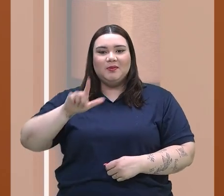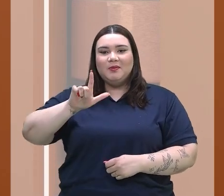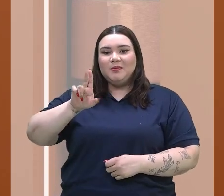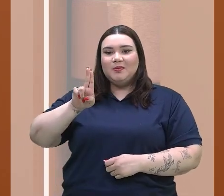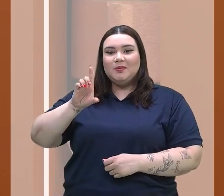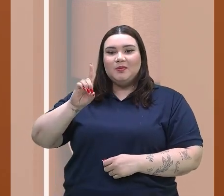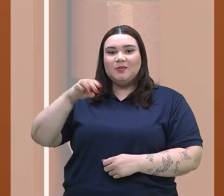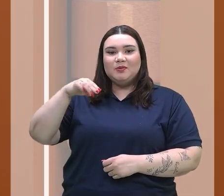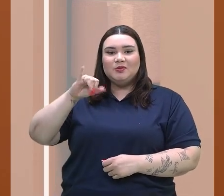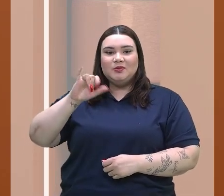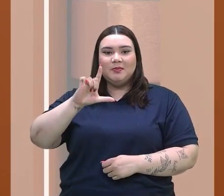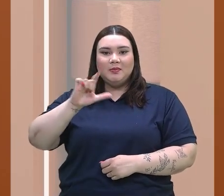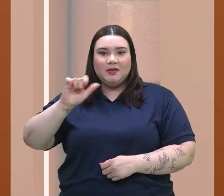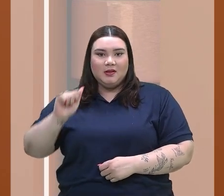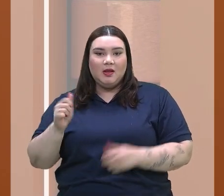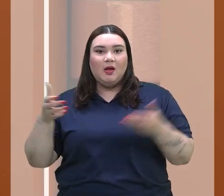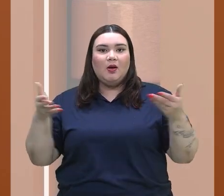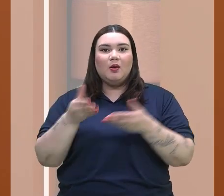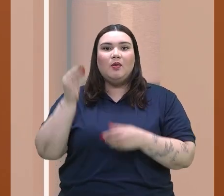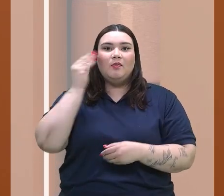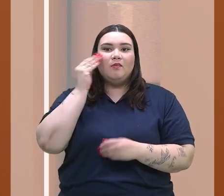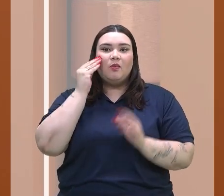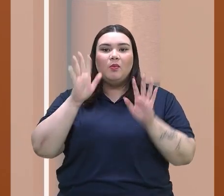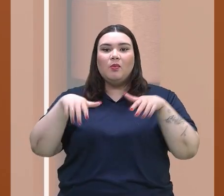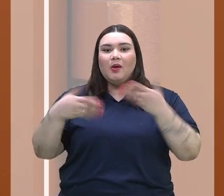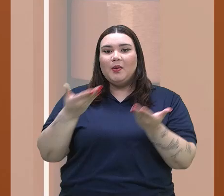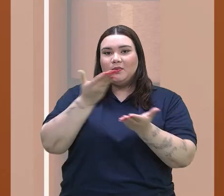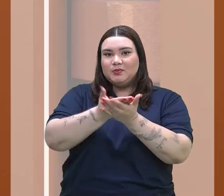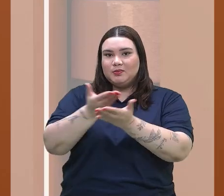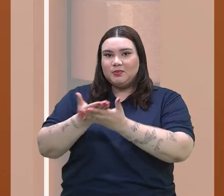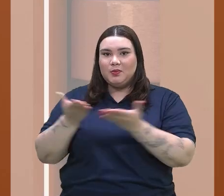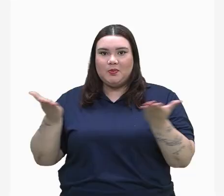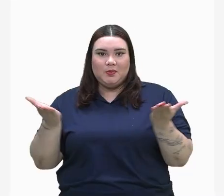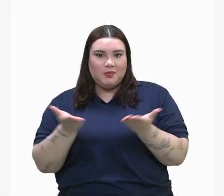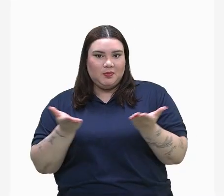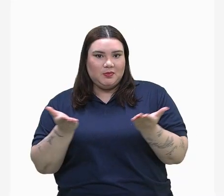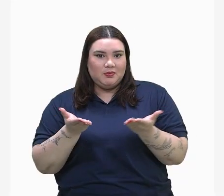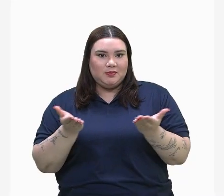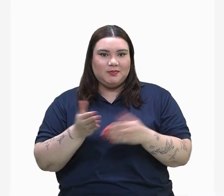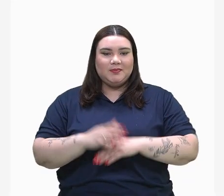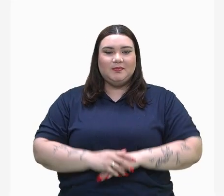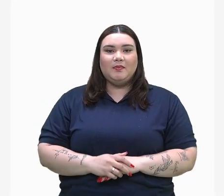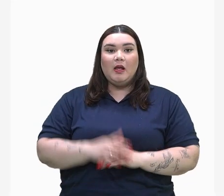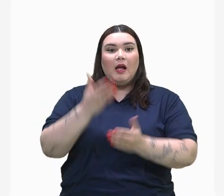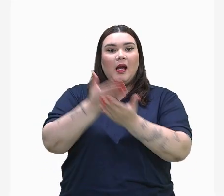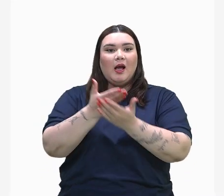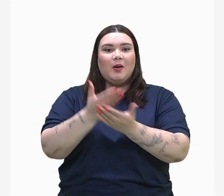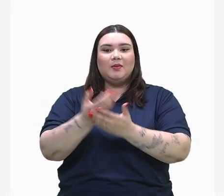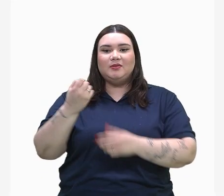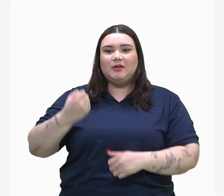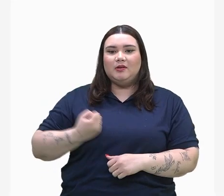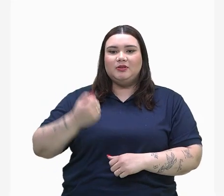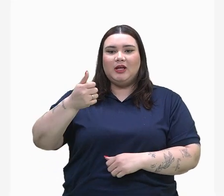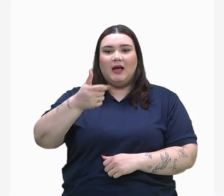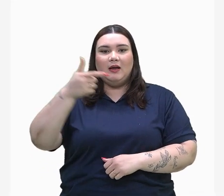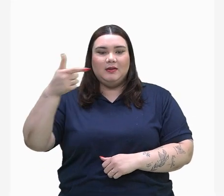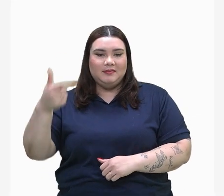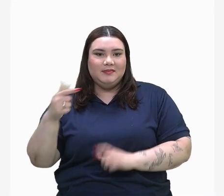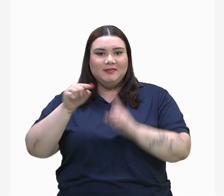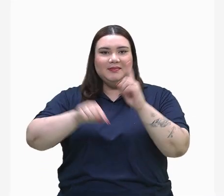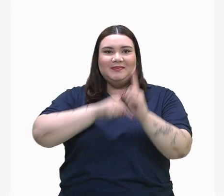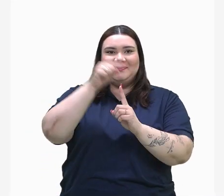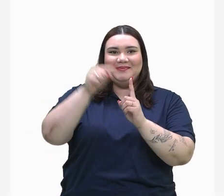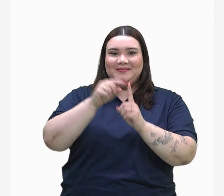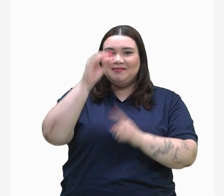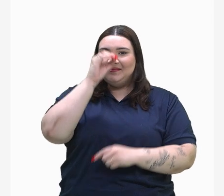Ludmila Dutra. Vamos agora verificar o que estudaremos na nossa aula 12. Olha só, gente, o objeto de